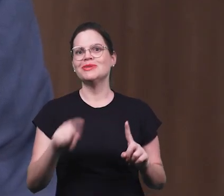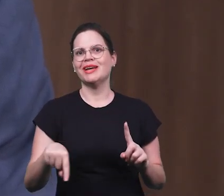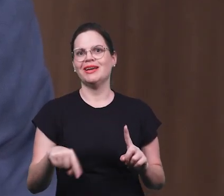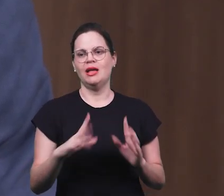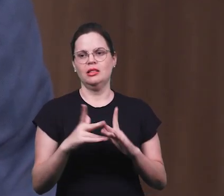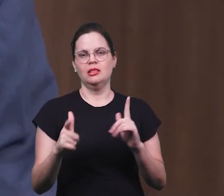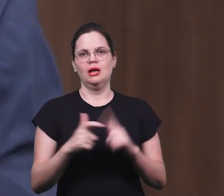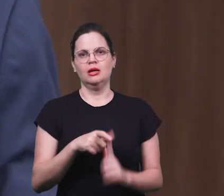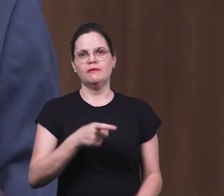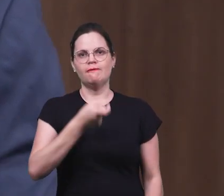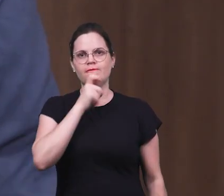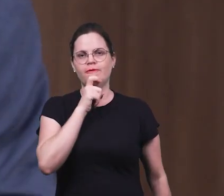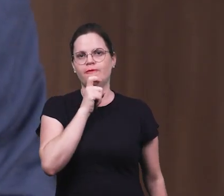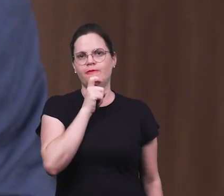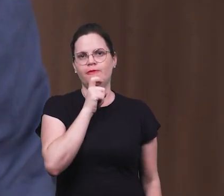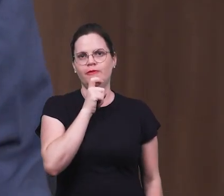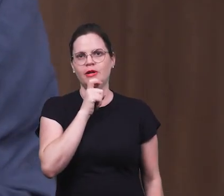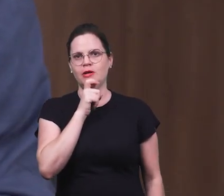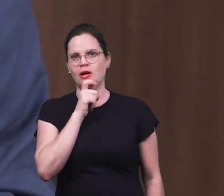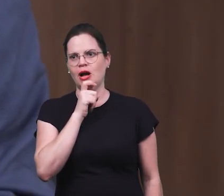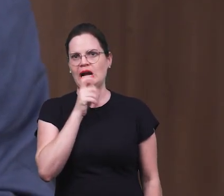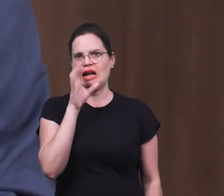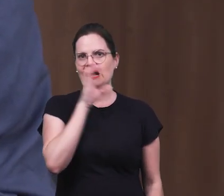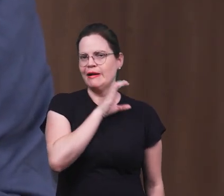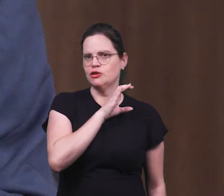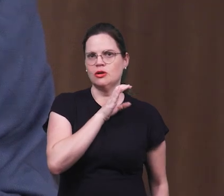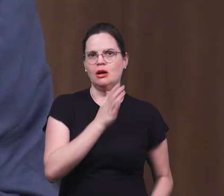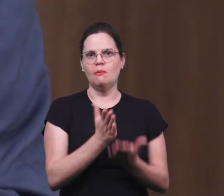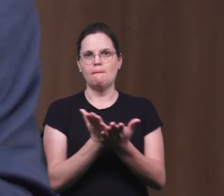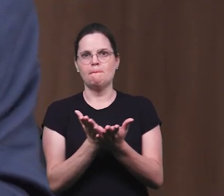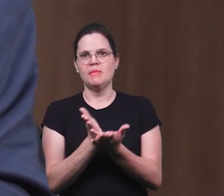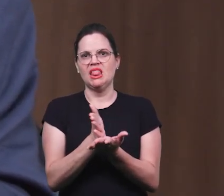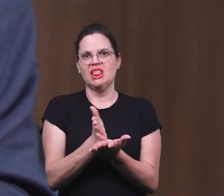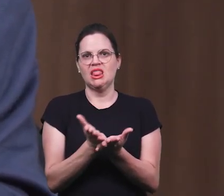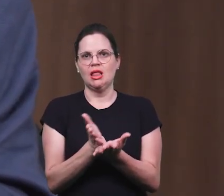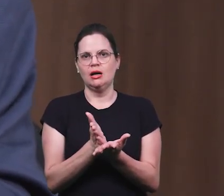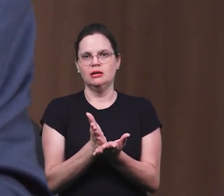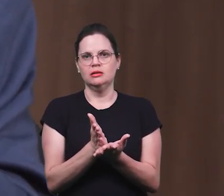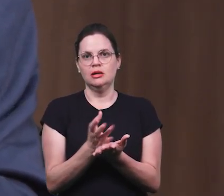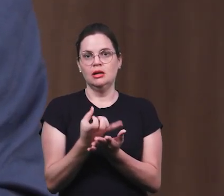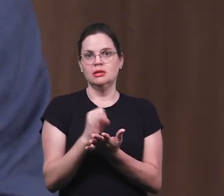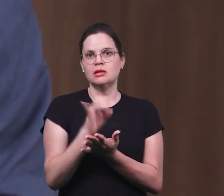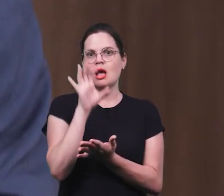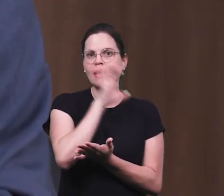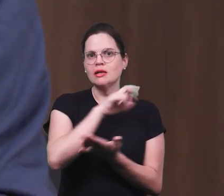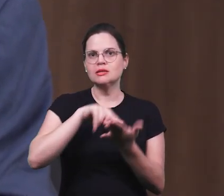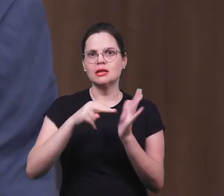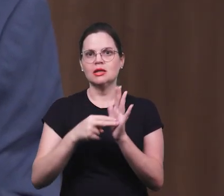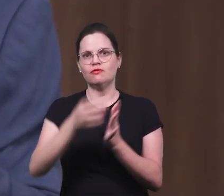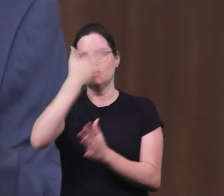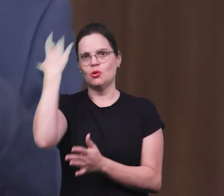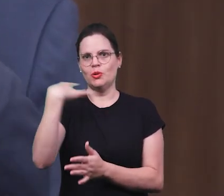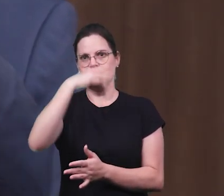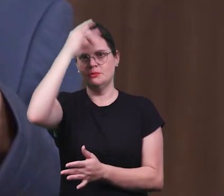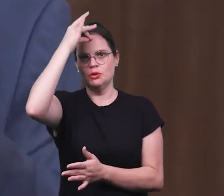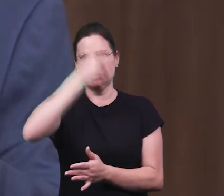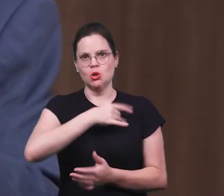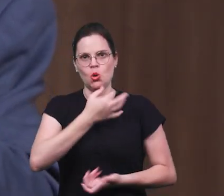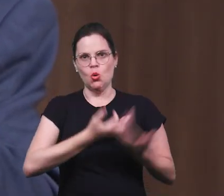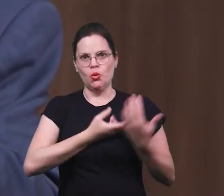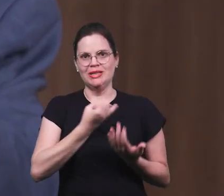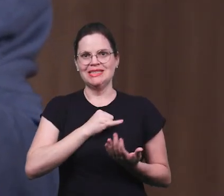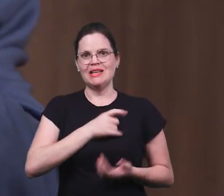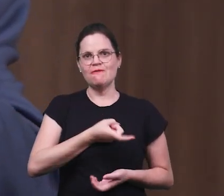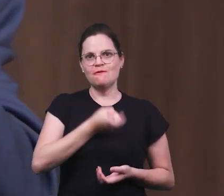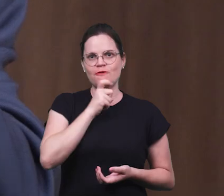Essa igreja é morna, não é fria nem quente, ou seja, quando é quente, é o calor do Espírito Santo. Quando é frio, é porque não tem o Espírito Santo, está frio. Agora,